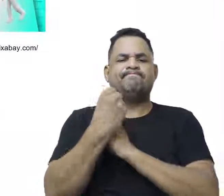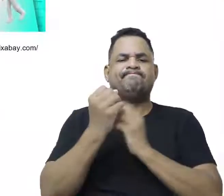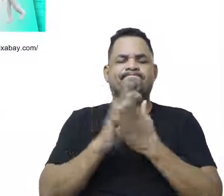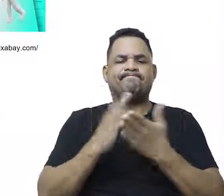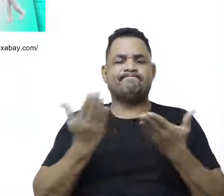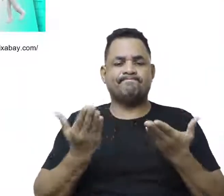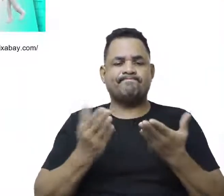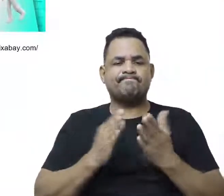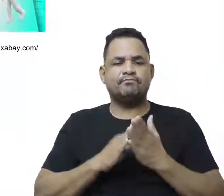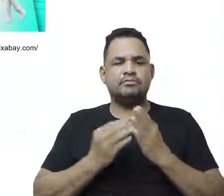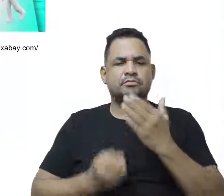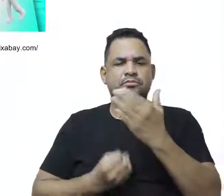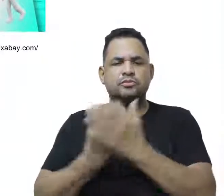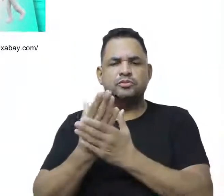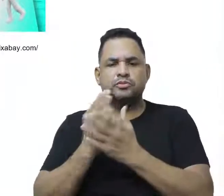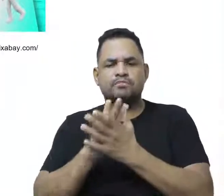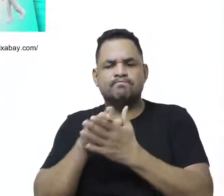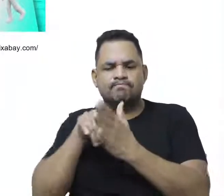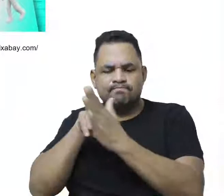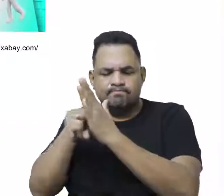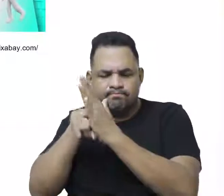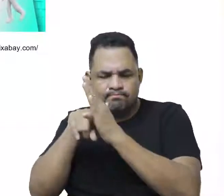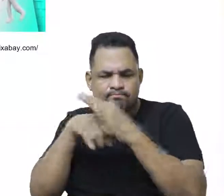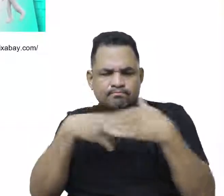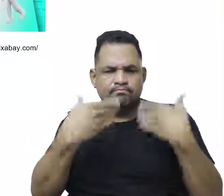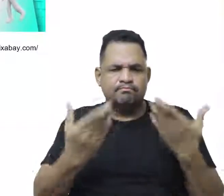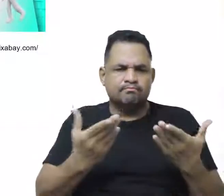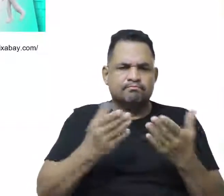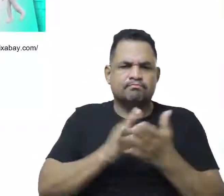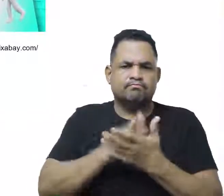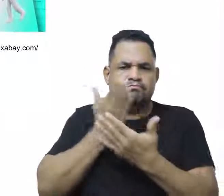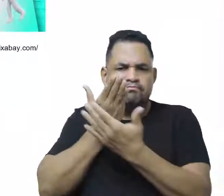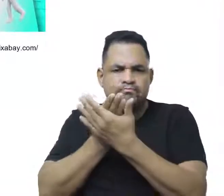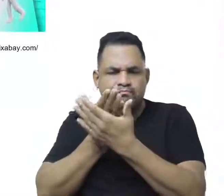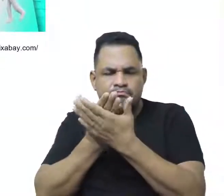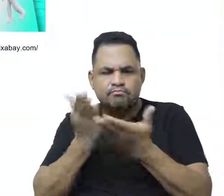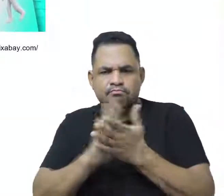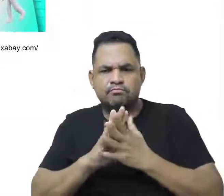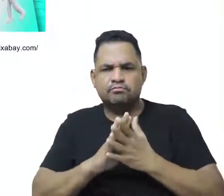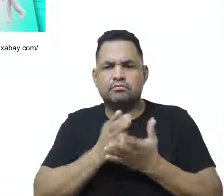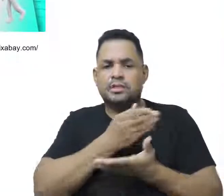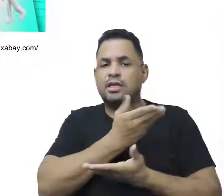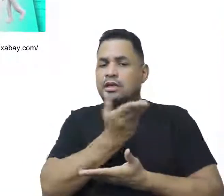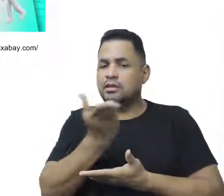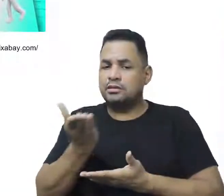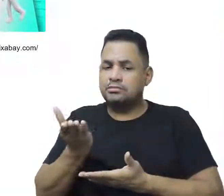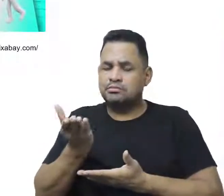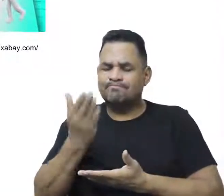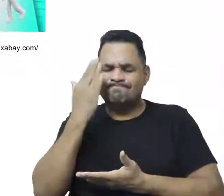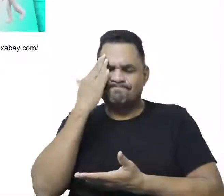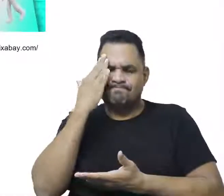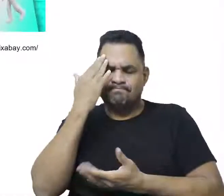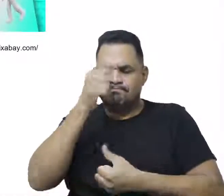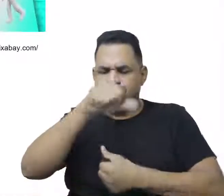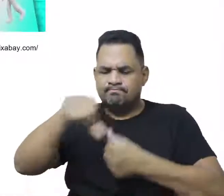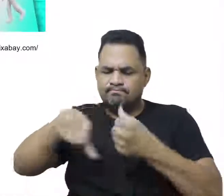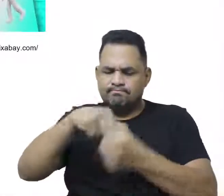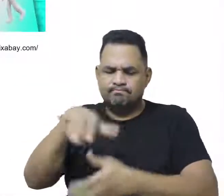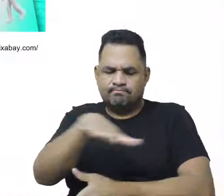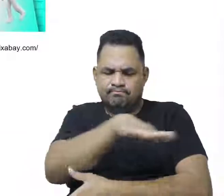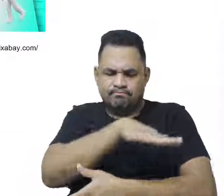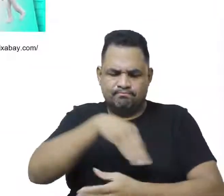ela veio para tentar estudar e olhar né para essas mudanças né tentar entender essas